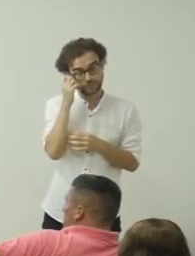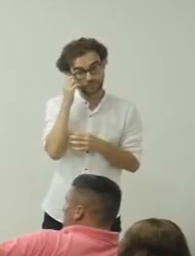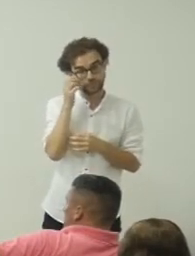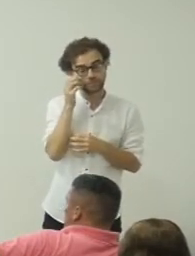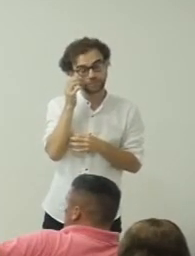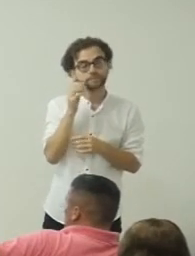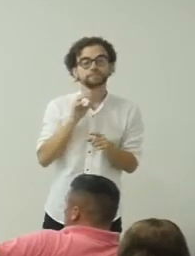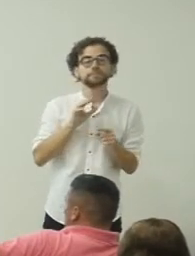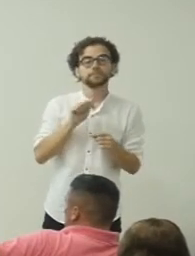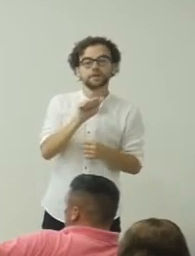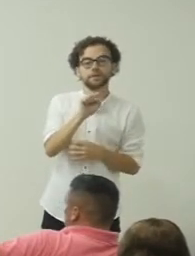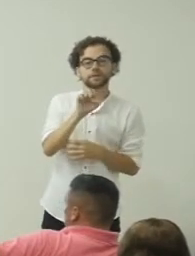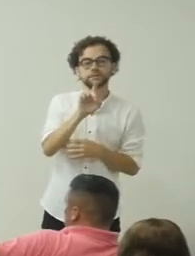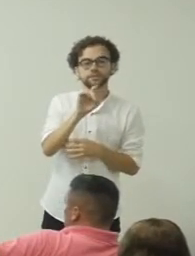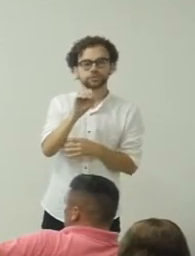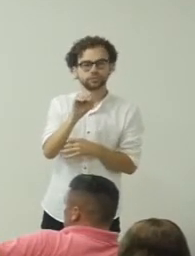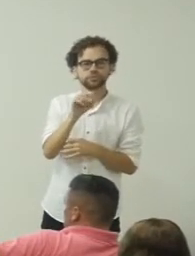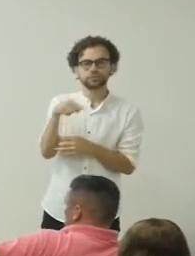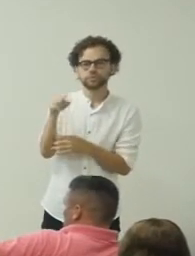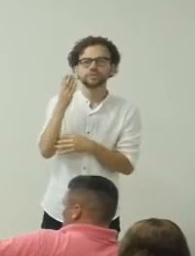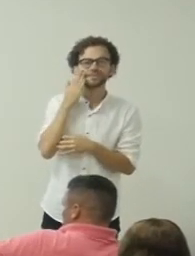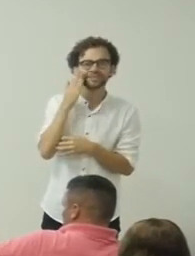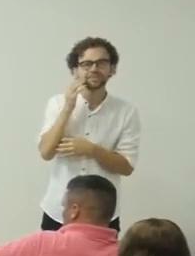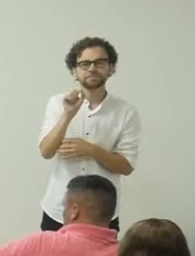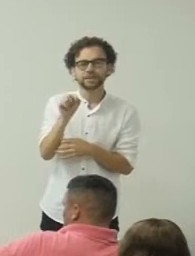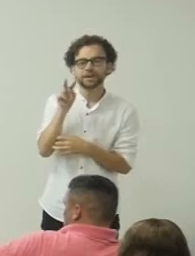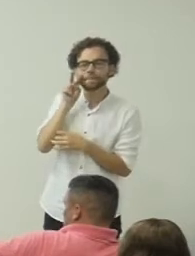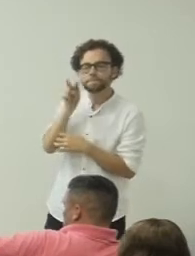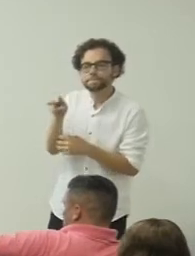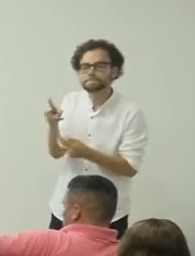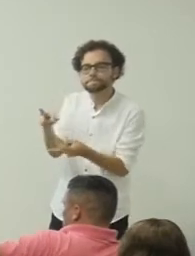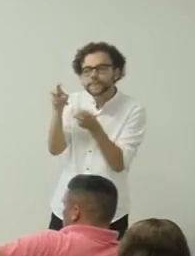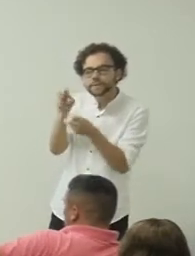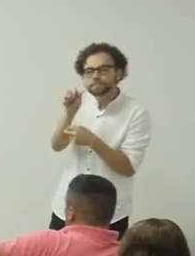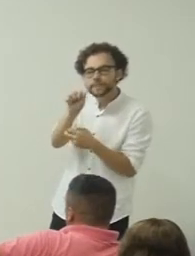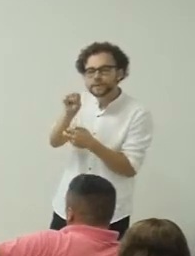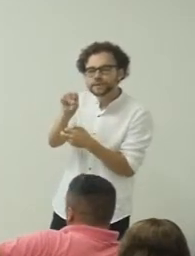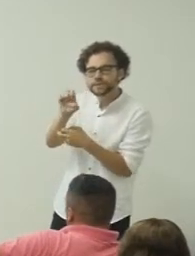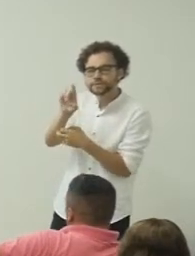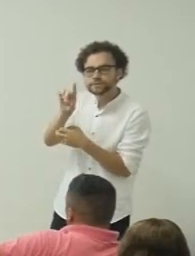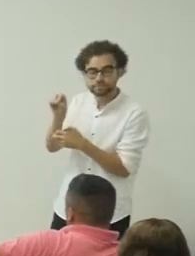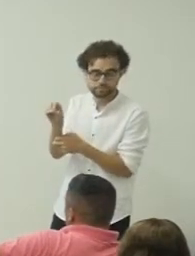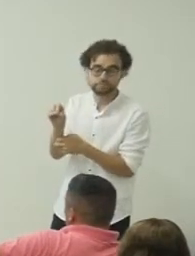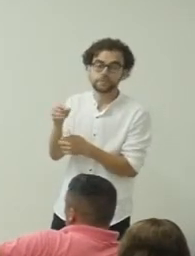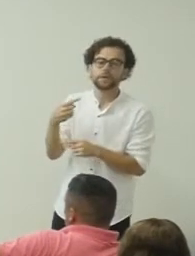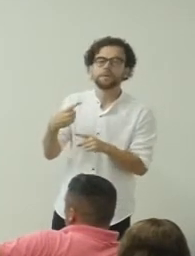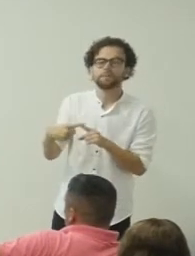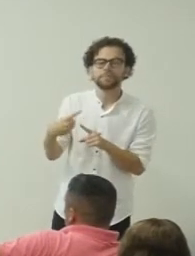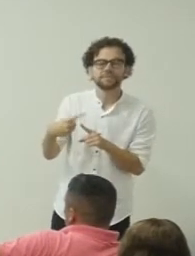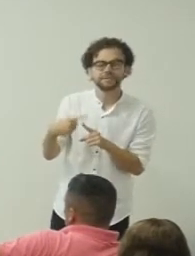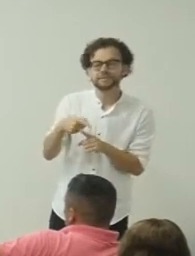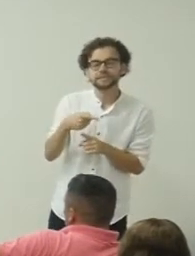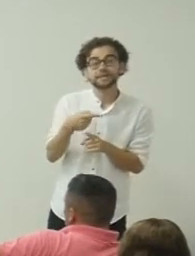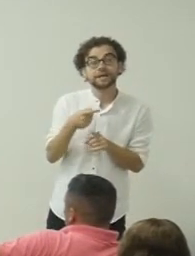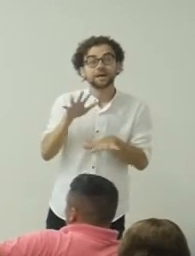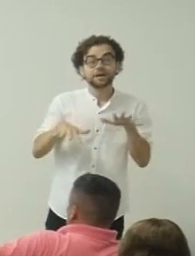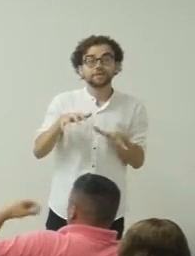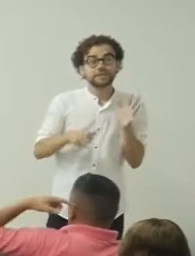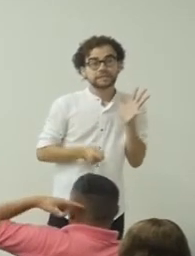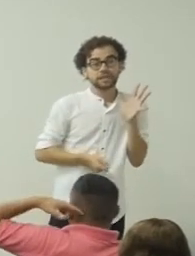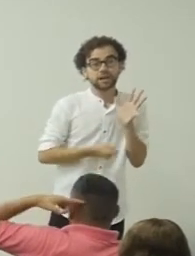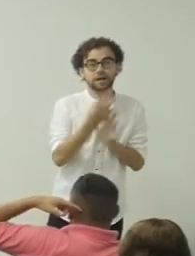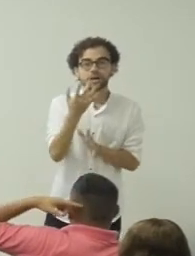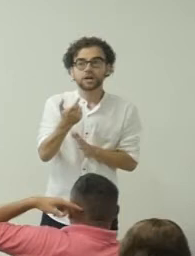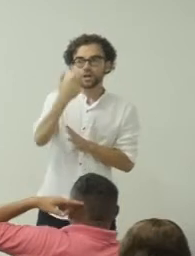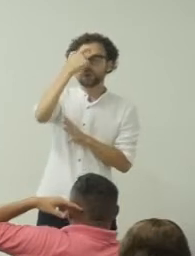Então, o assédio. Será que nós sabemos mesmo identificar um assédio? Por que muitas vezes levamos tanto tempo para